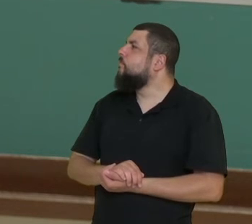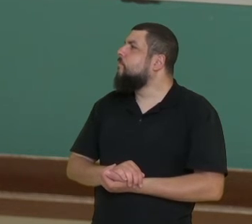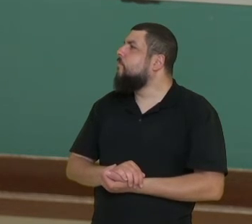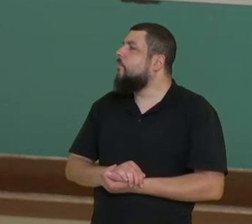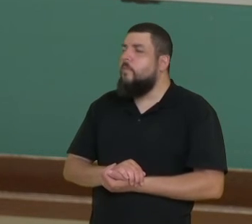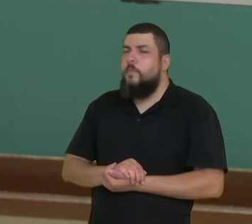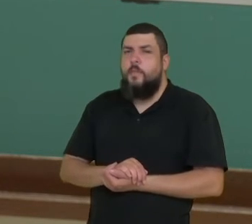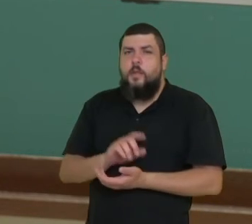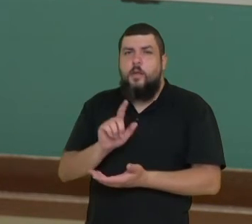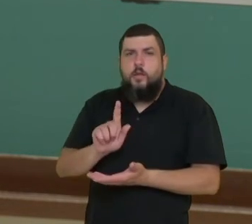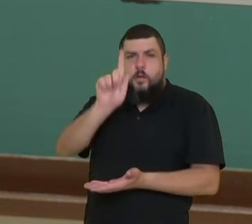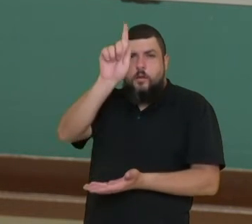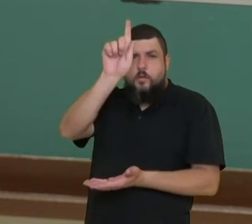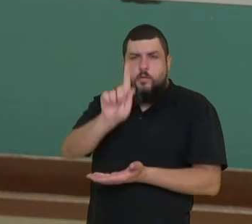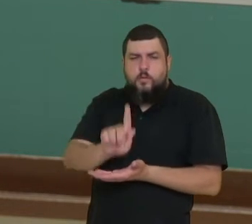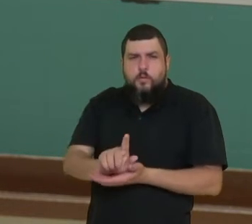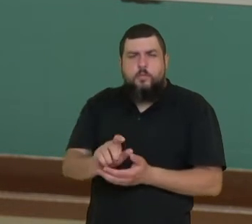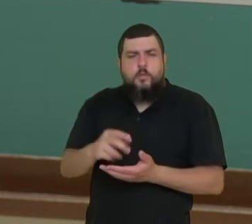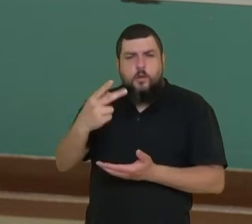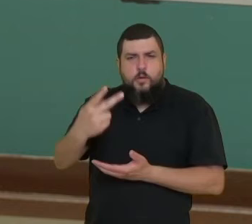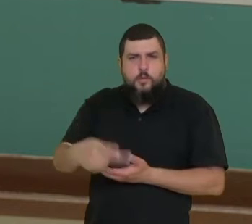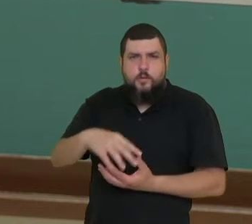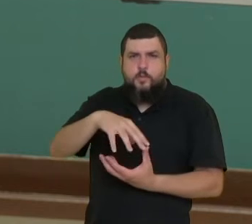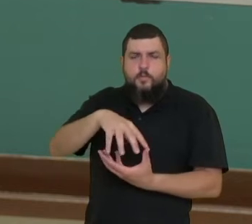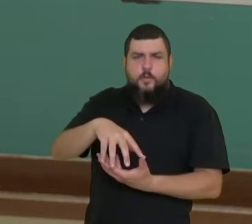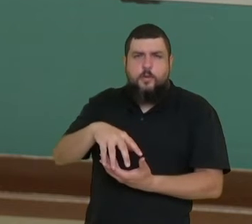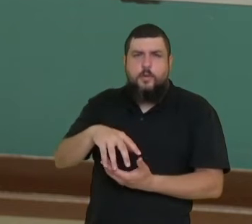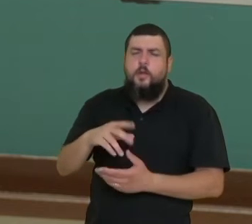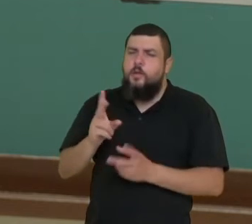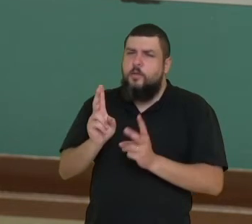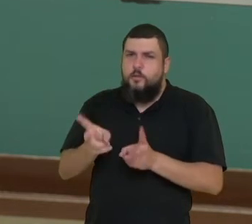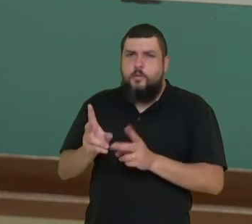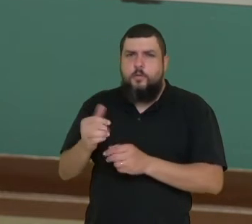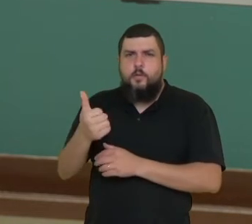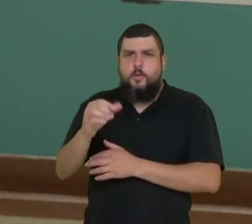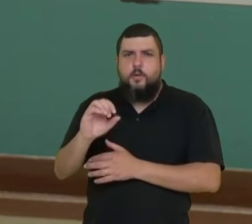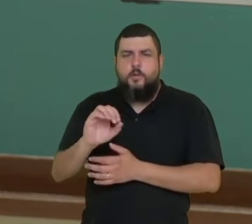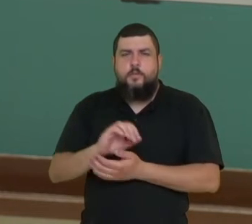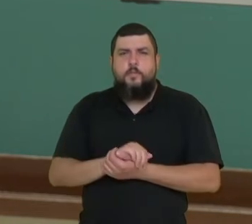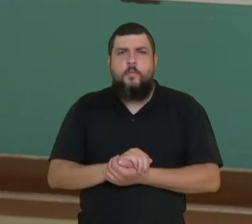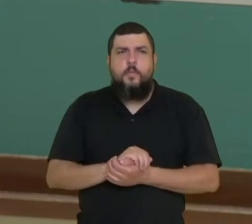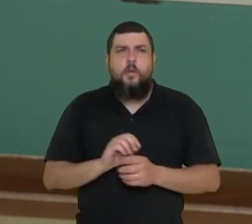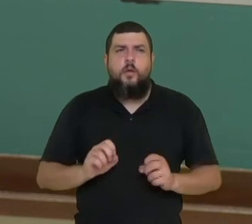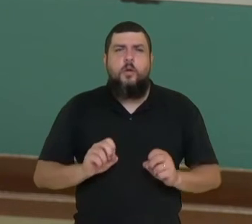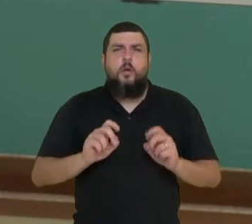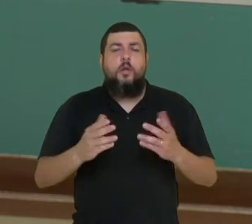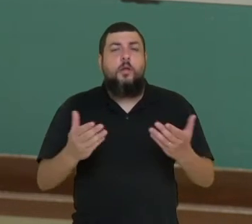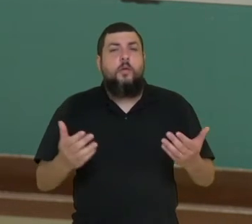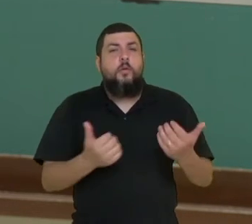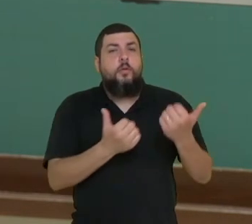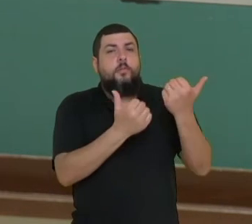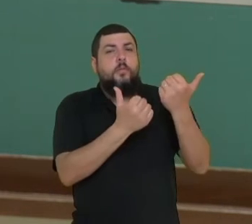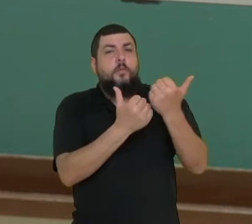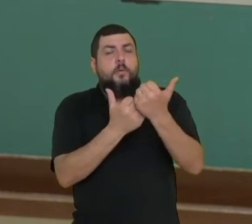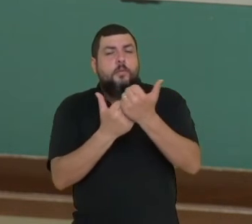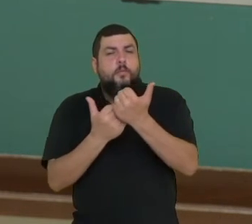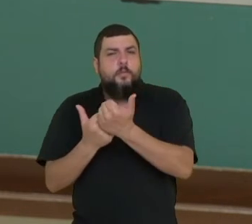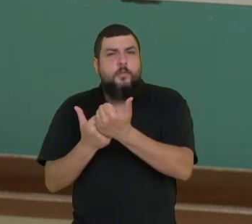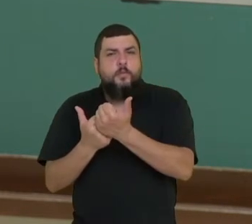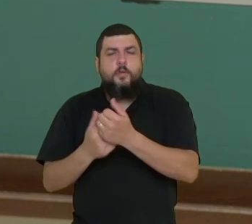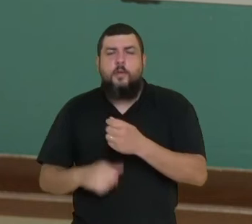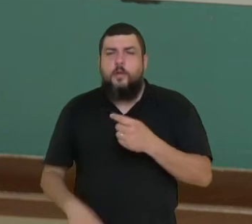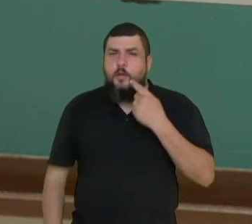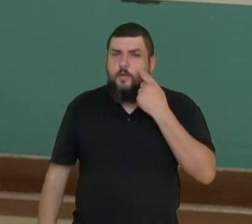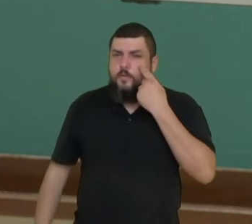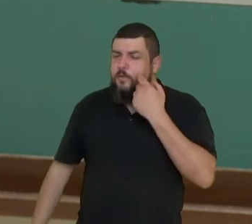vale 10, ok? Então, com essas informações aqui, ó, suave calcular o trabalho da força-peso. Então, você tem